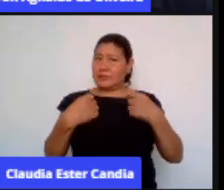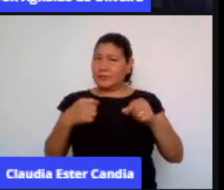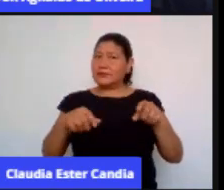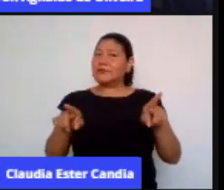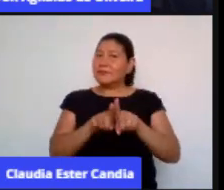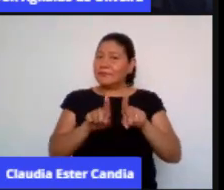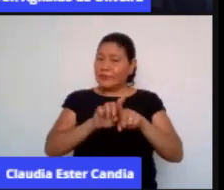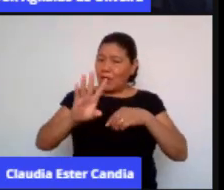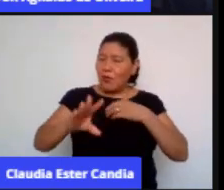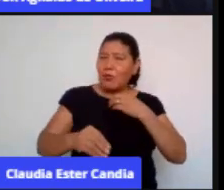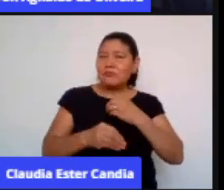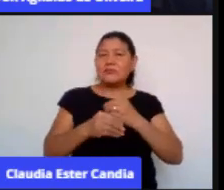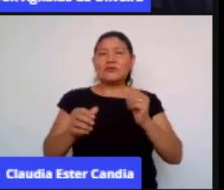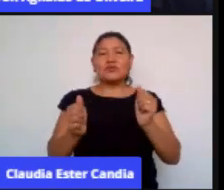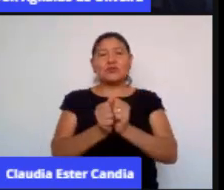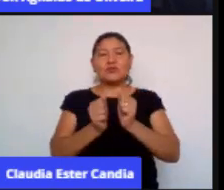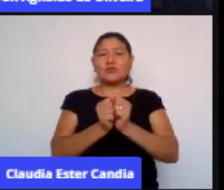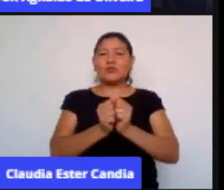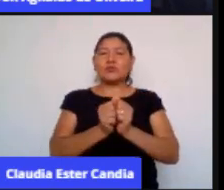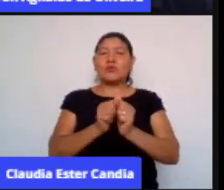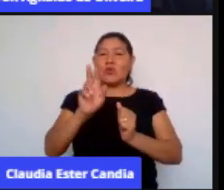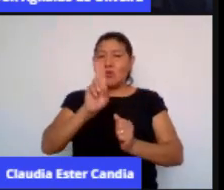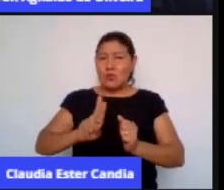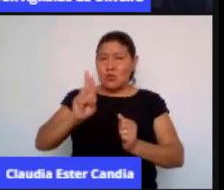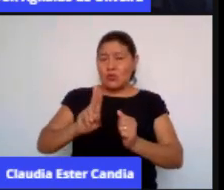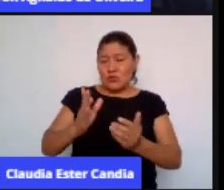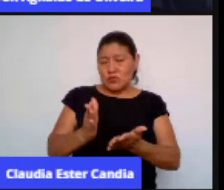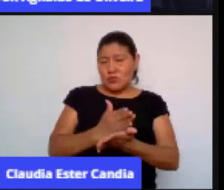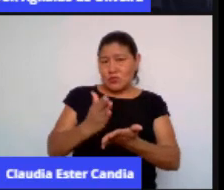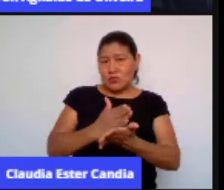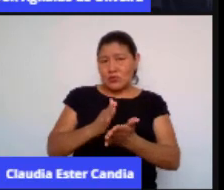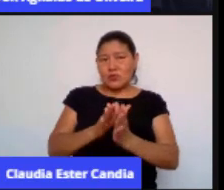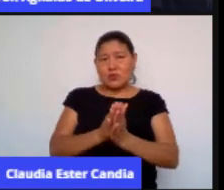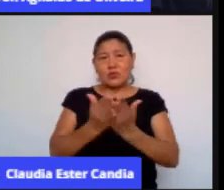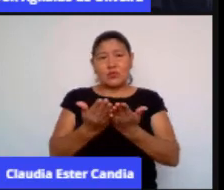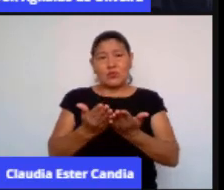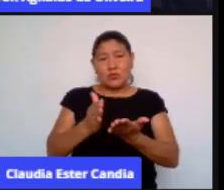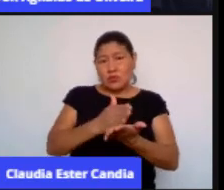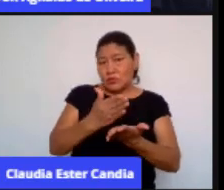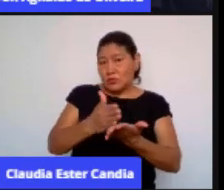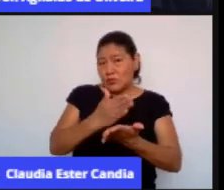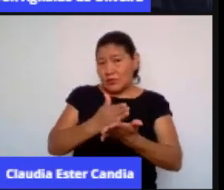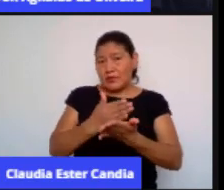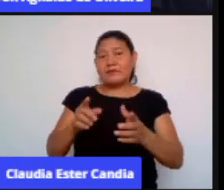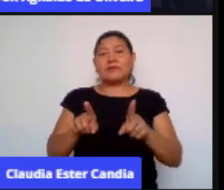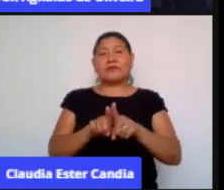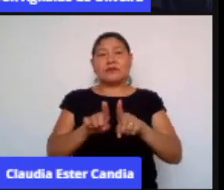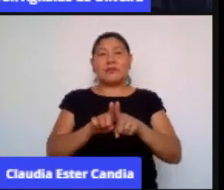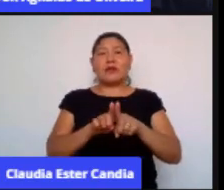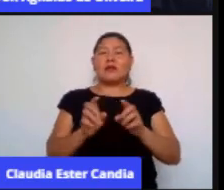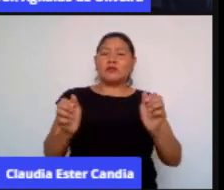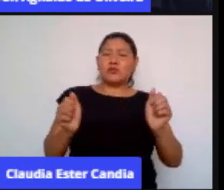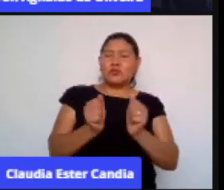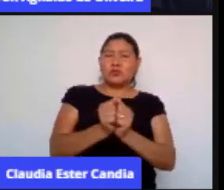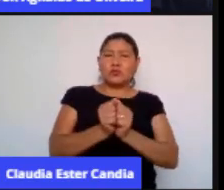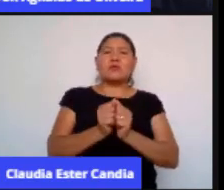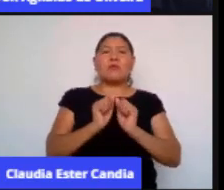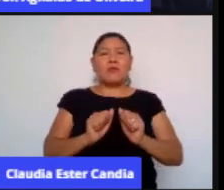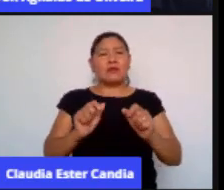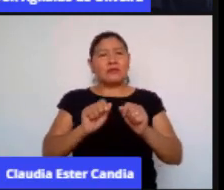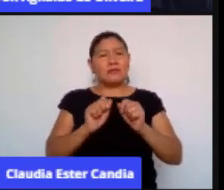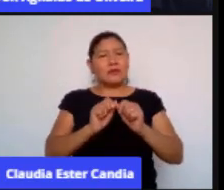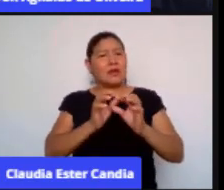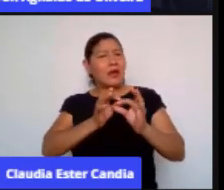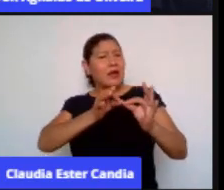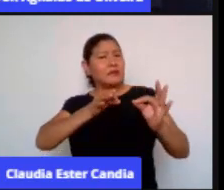atividades que eu poderia estar oferecendo para esses alunos que não conseguem ou não podem fazer um trabalho online e ao vivo, né? Então, a gente trouxe alguns materiais,